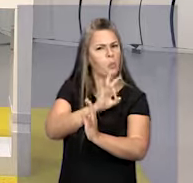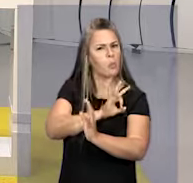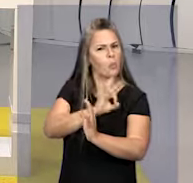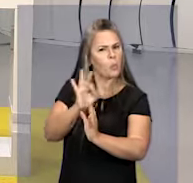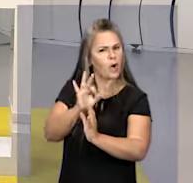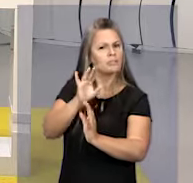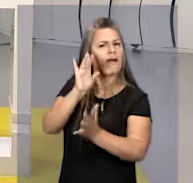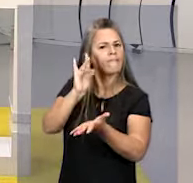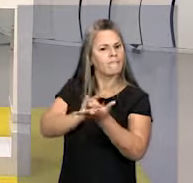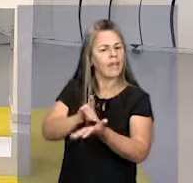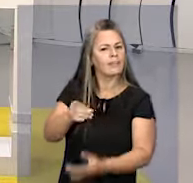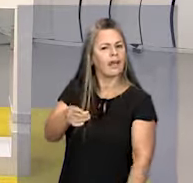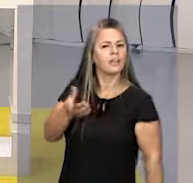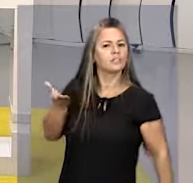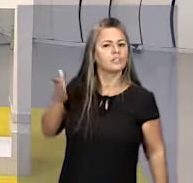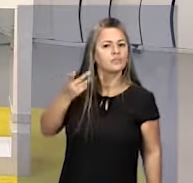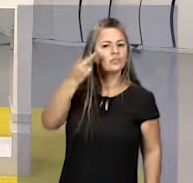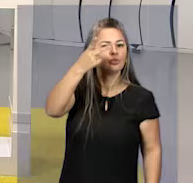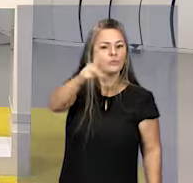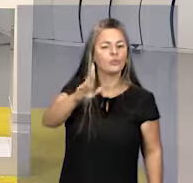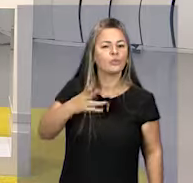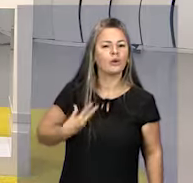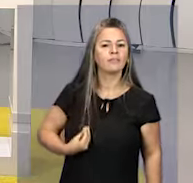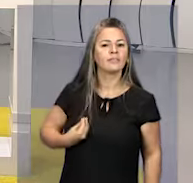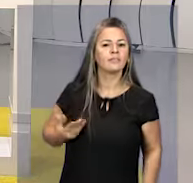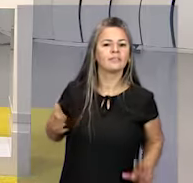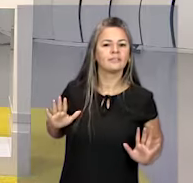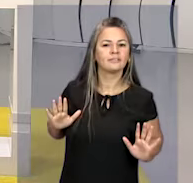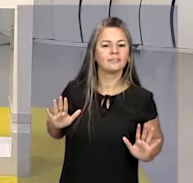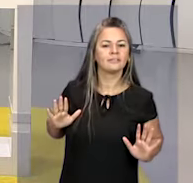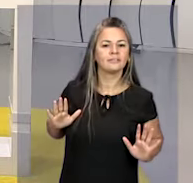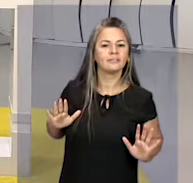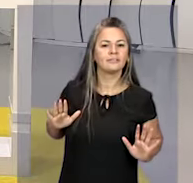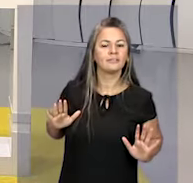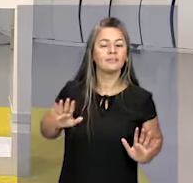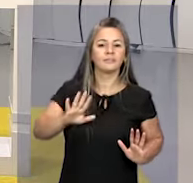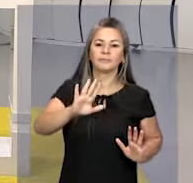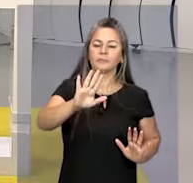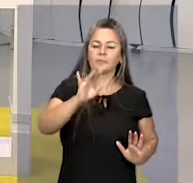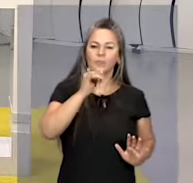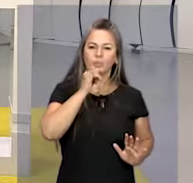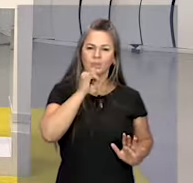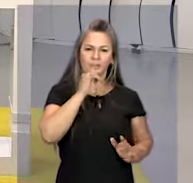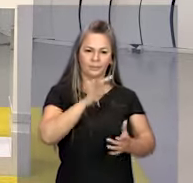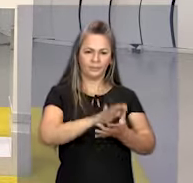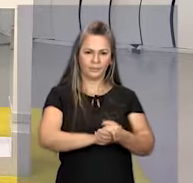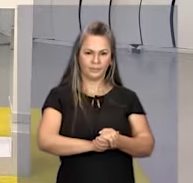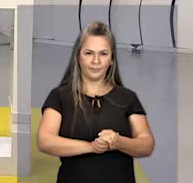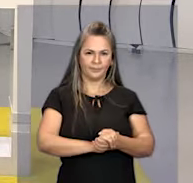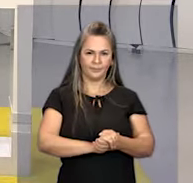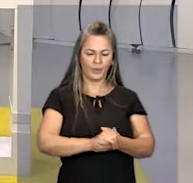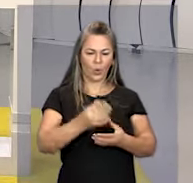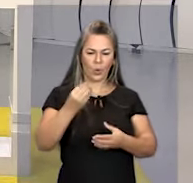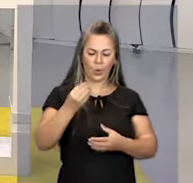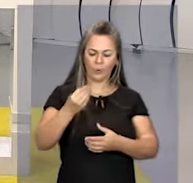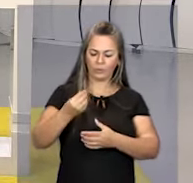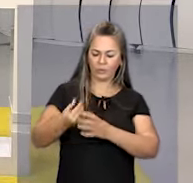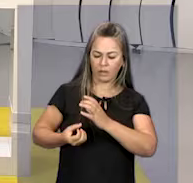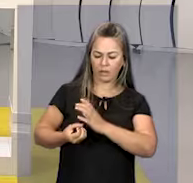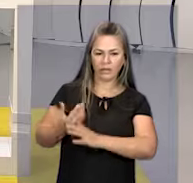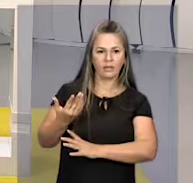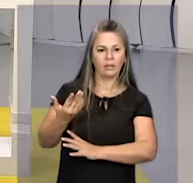uma verdade, porque é a forma como a pessoa interpreta o mundo. Agora, como que o ser humano surgiu, e aí eu já estou